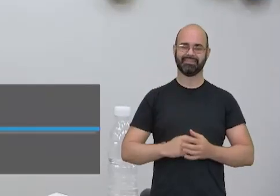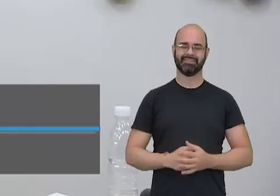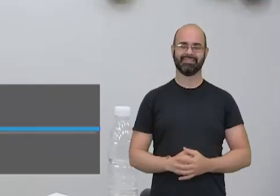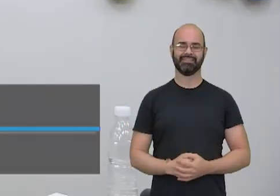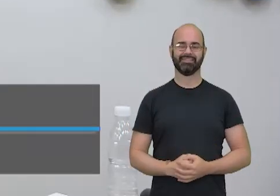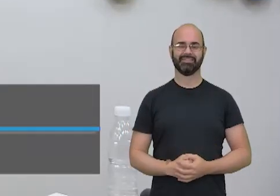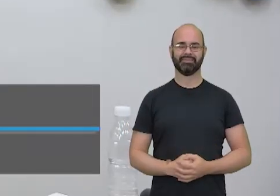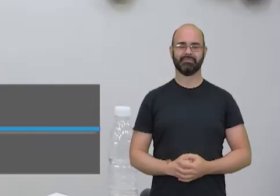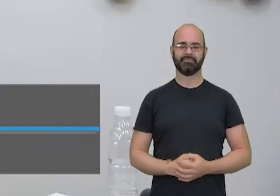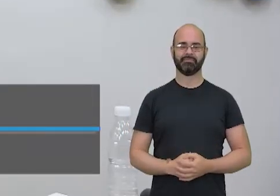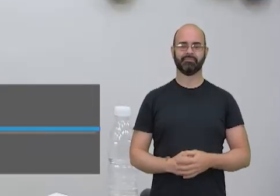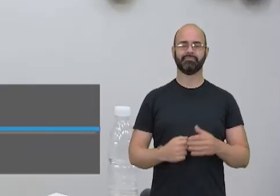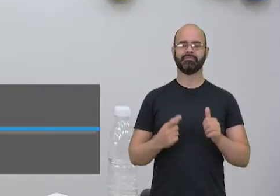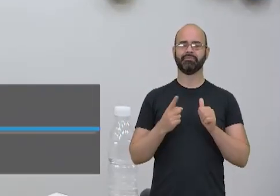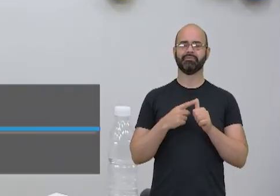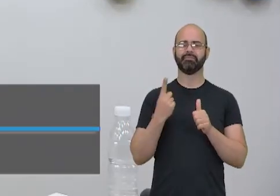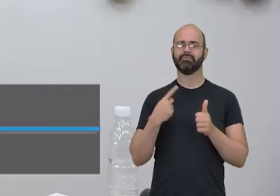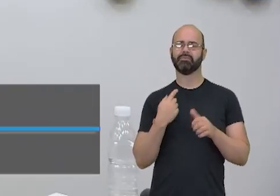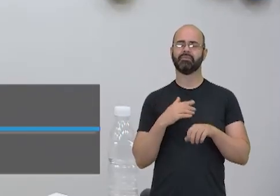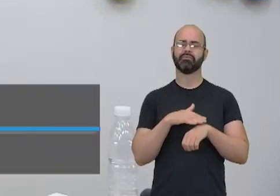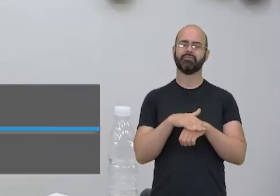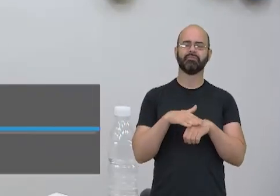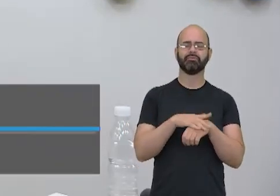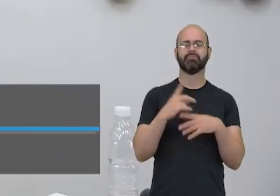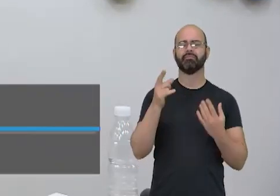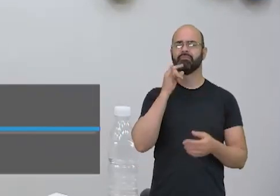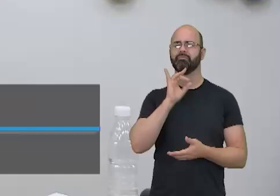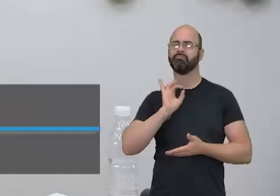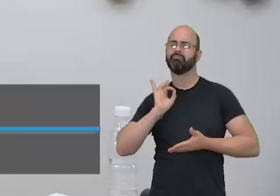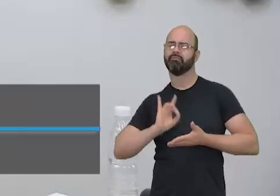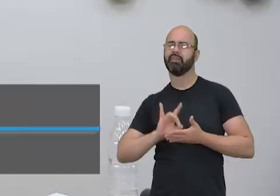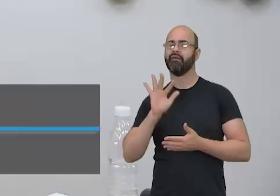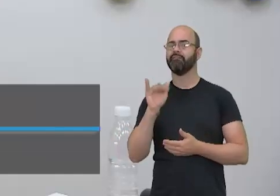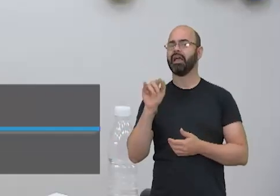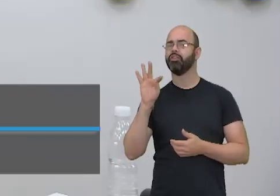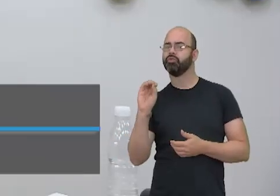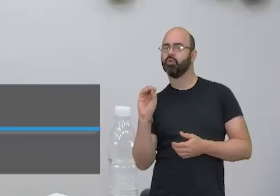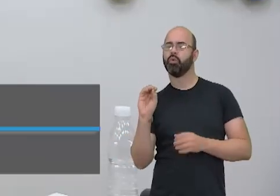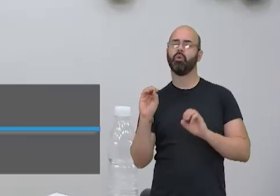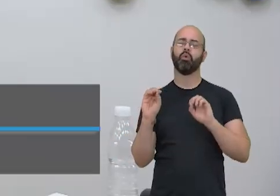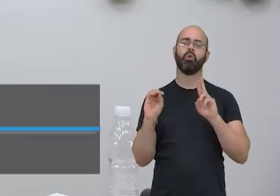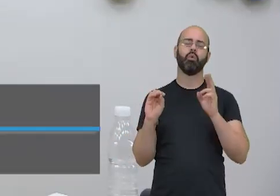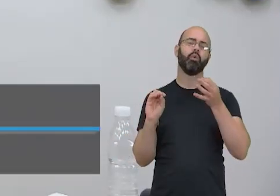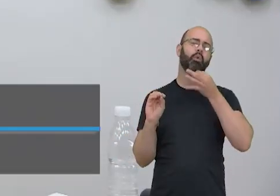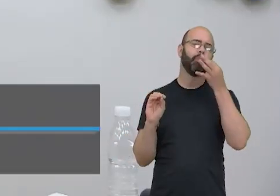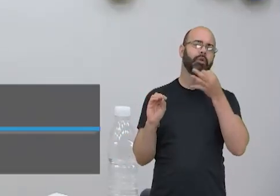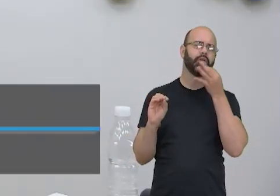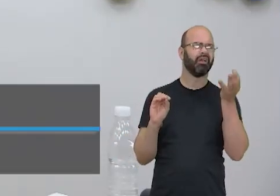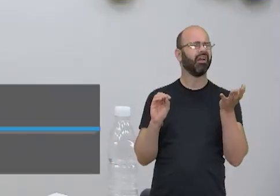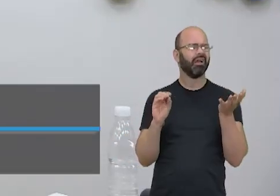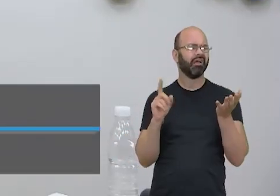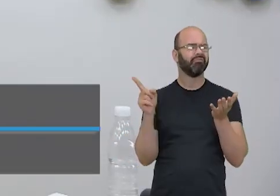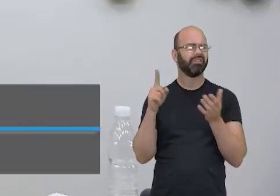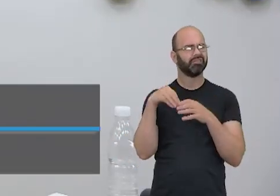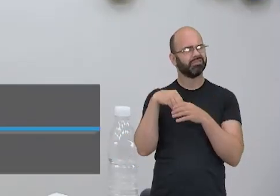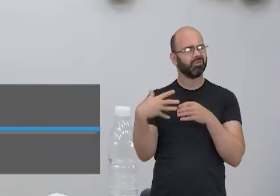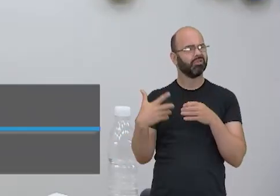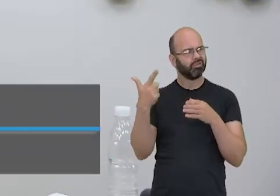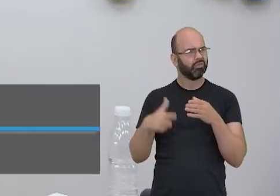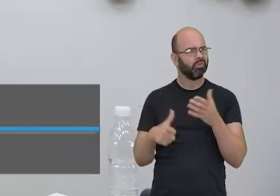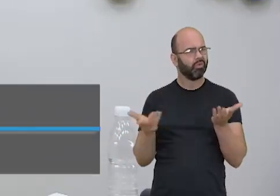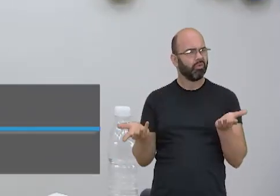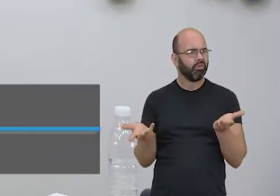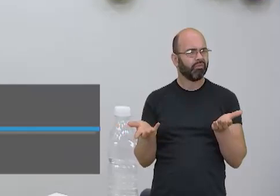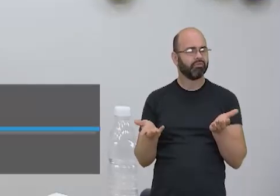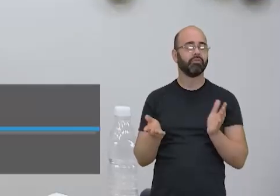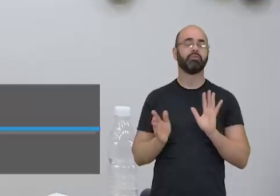Então, vamos discutir aí um pouquinho sobre o que é fato, o que é opinião. Lembrando que, de novo esse conteúdo. Mas observem aí